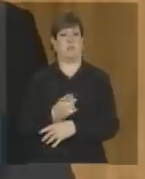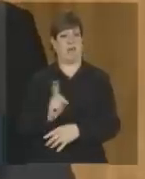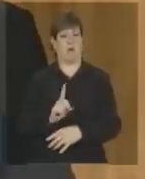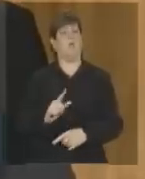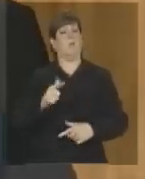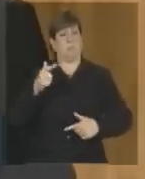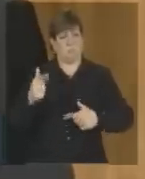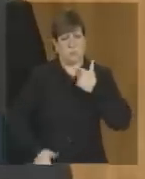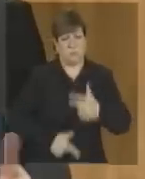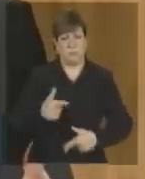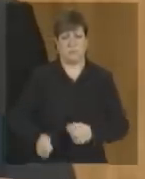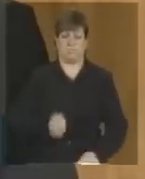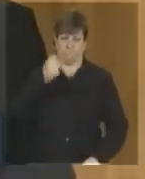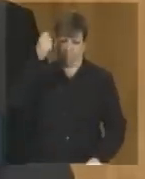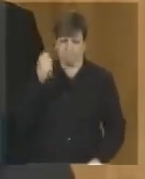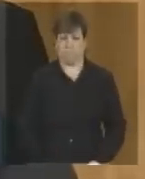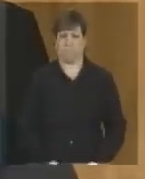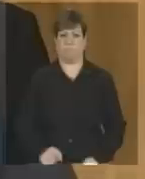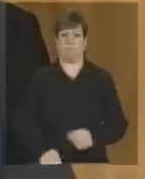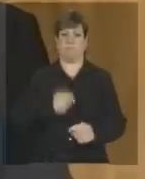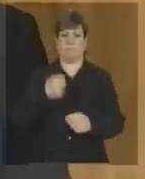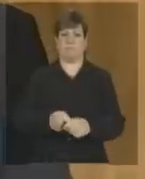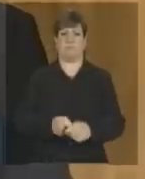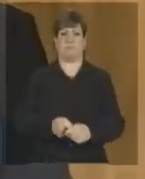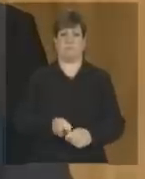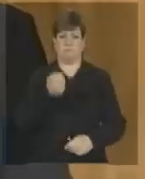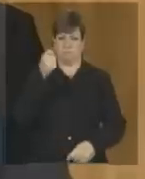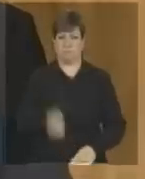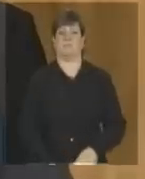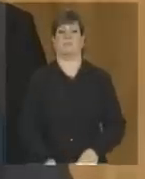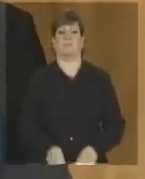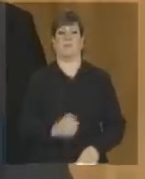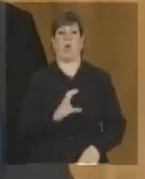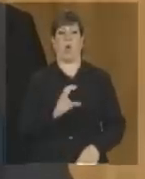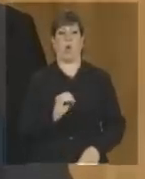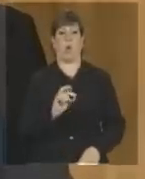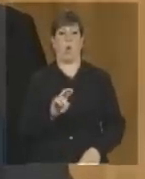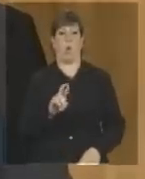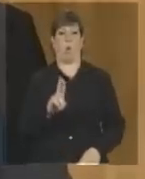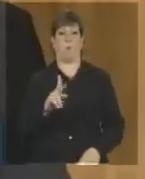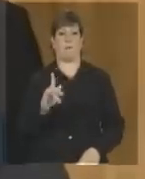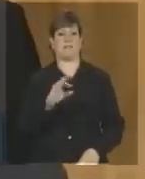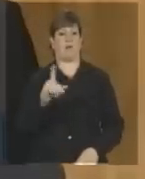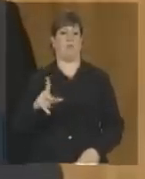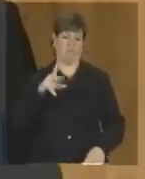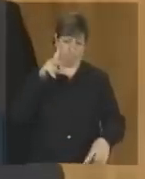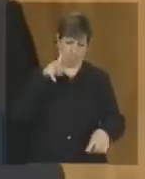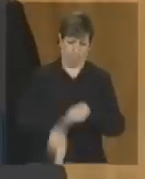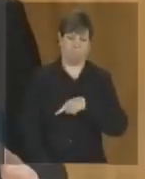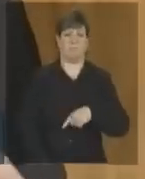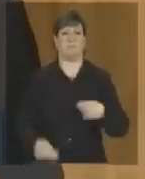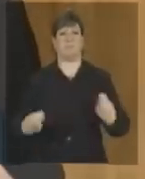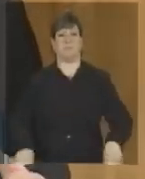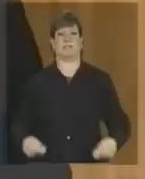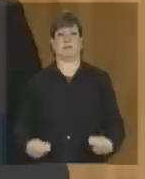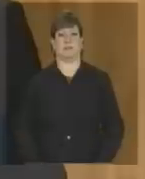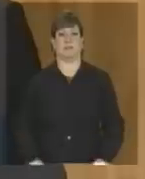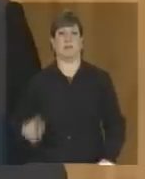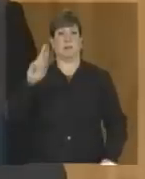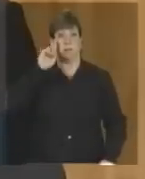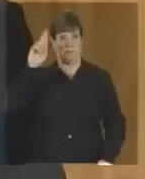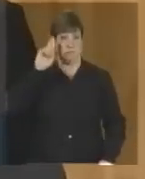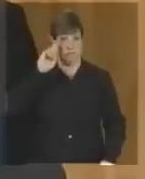eles para impedir a corrupção e para fazer com que os líderes da nossa sociedade sejam